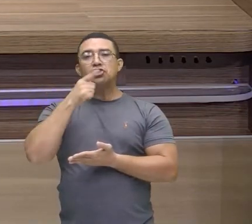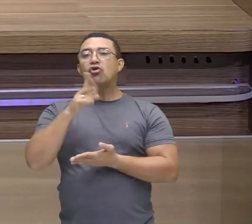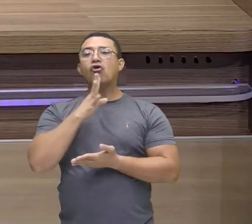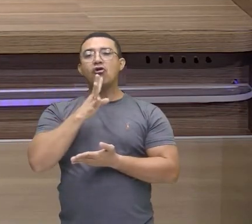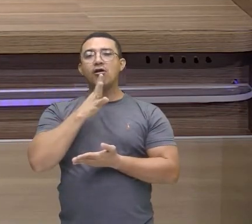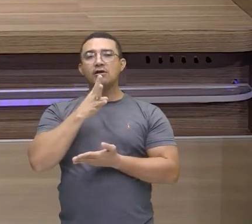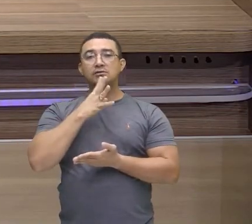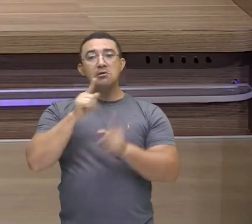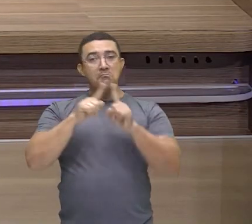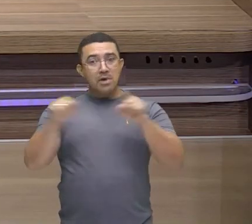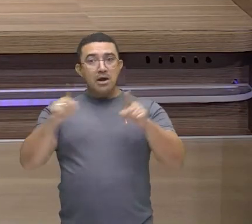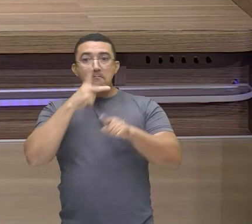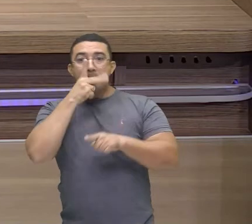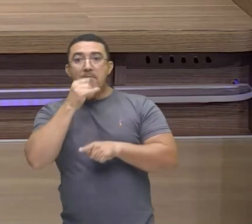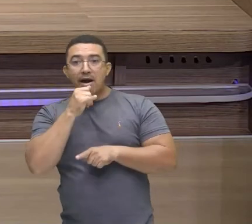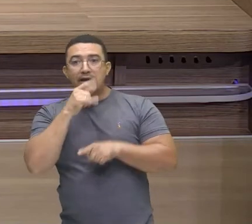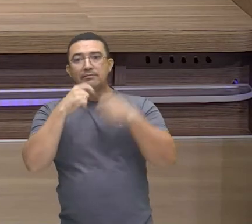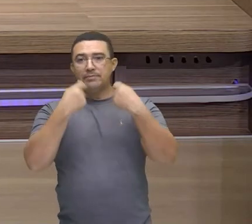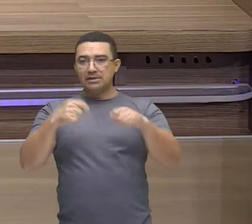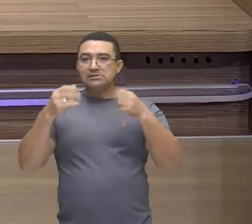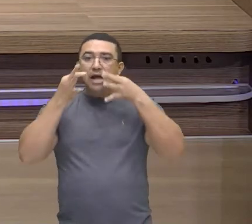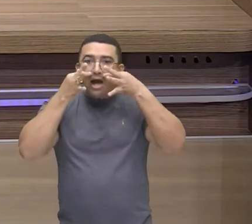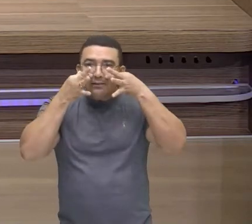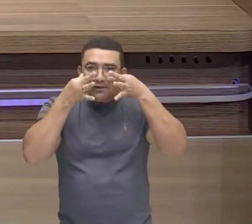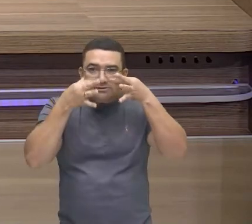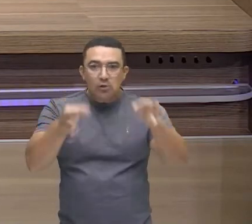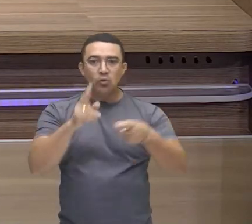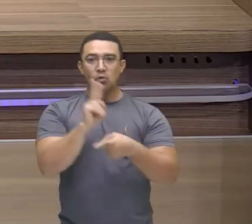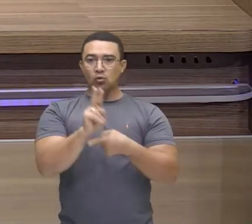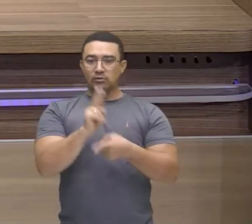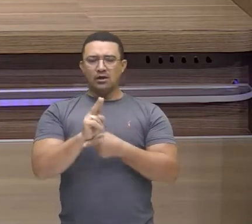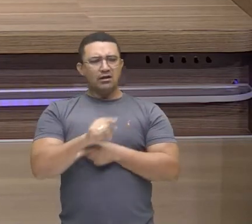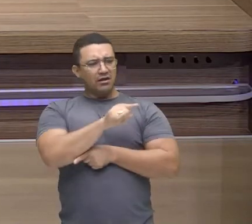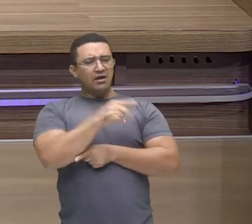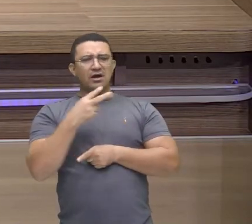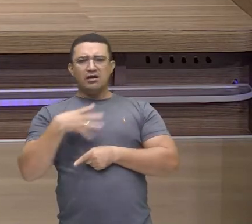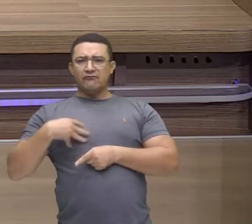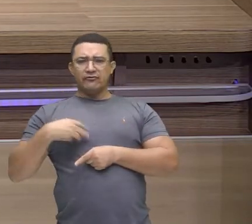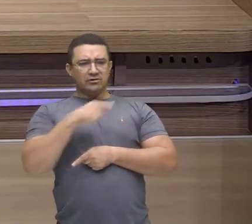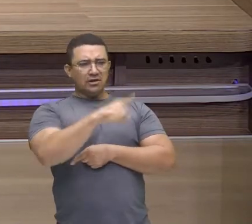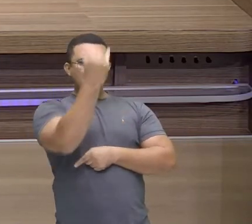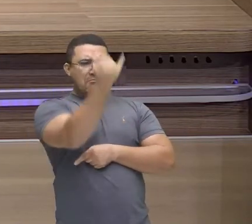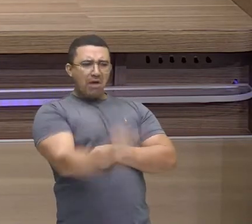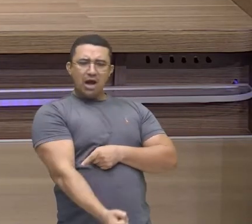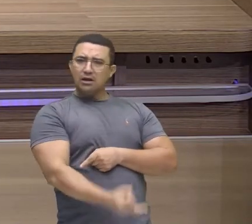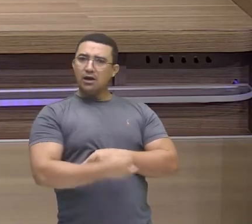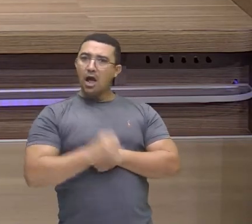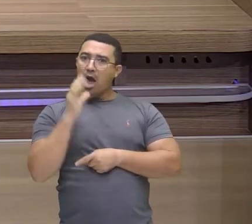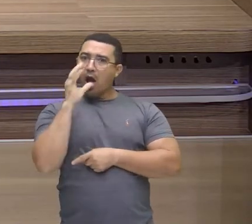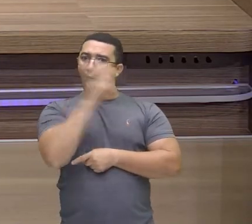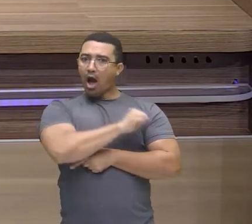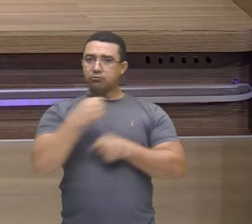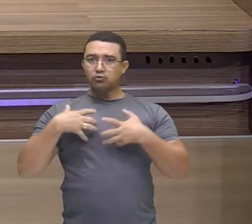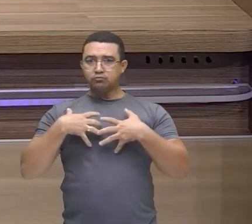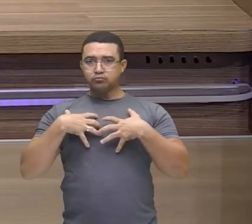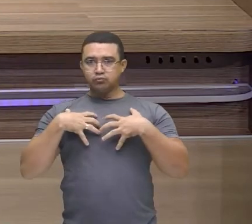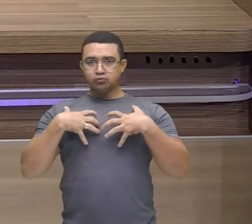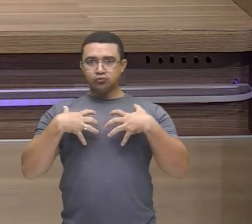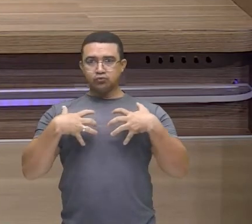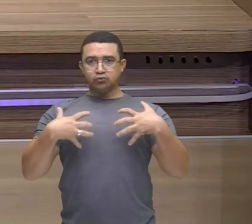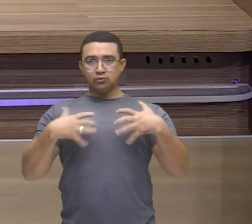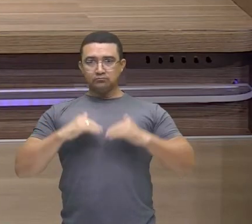mas os pais têm que estar atentos, porque ele tem um filho que é magrinho, que não tem massa muscular, e de repente ele começa a ficar